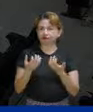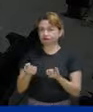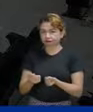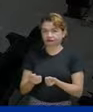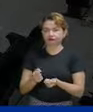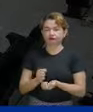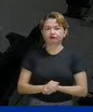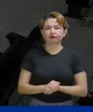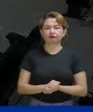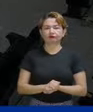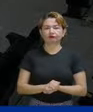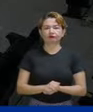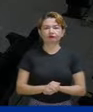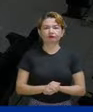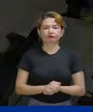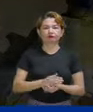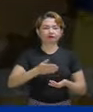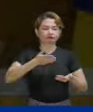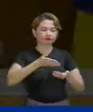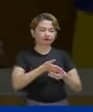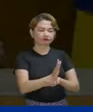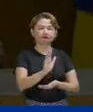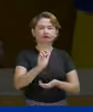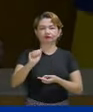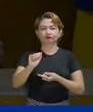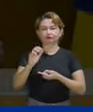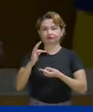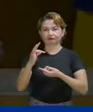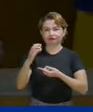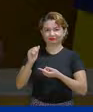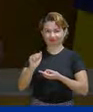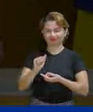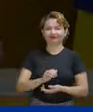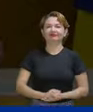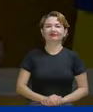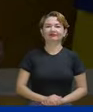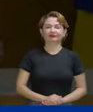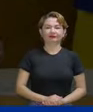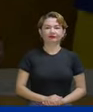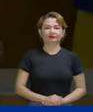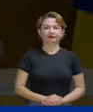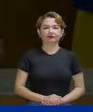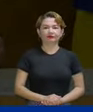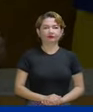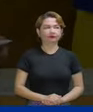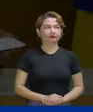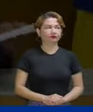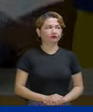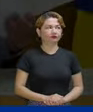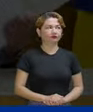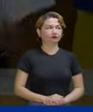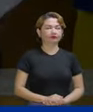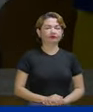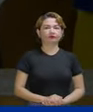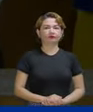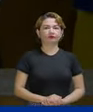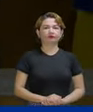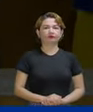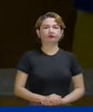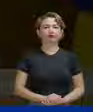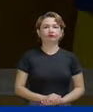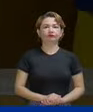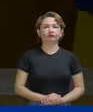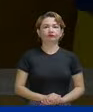Na técnica, direito superior, logo do TREP, que direito inferior, janela de livros com intérprete. Na barra inferior, 16 e